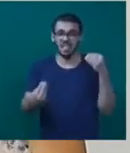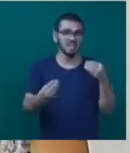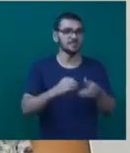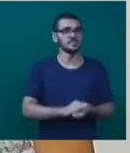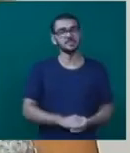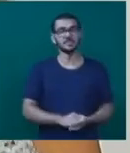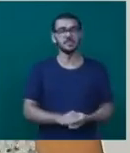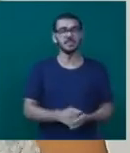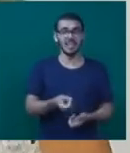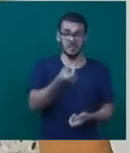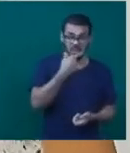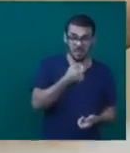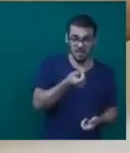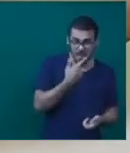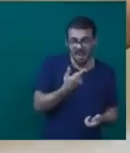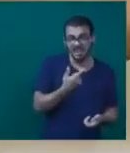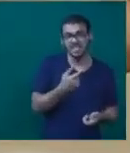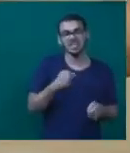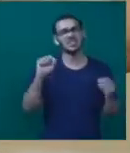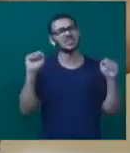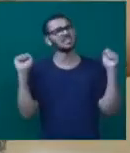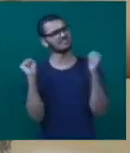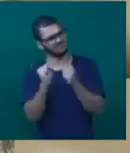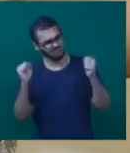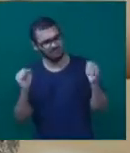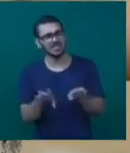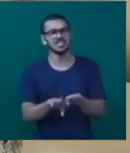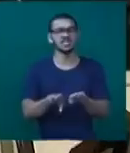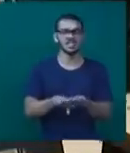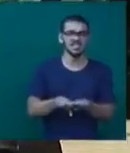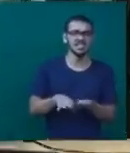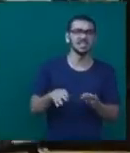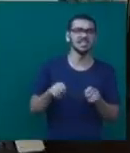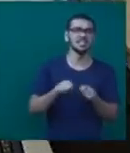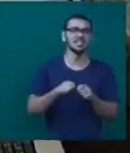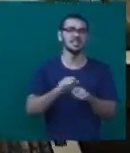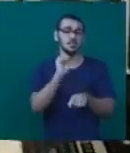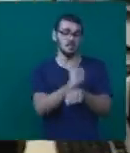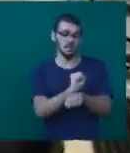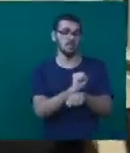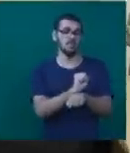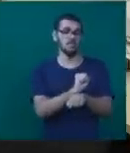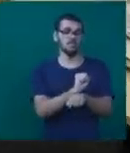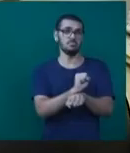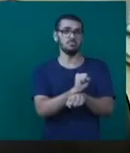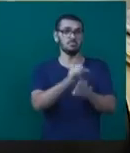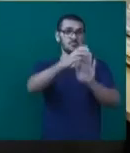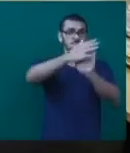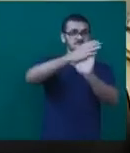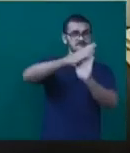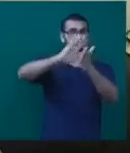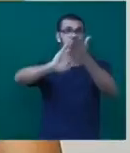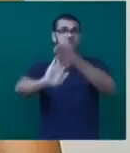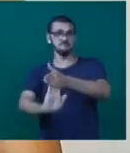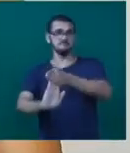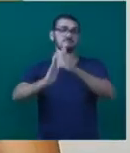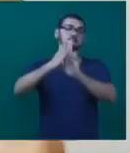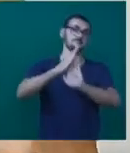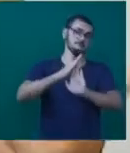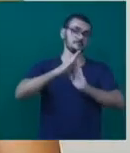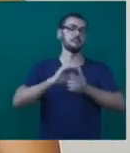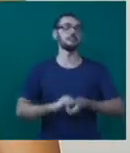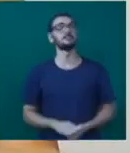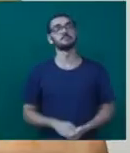com anti-inflamatórios, faz exercício físico e, principalmente, paradas obrigatórias no trabalho para alongar. Mesmo